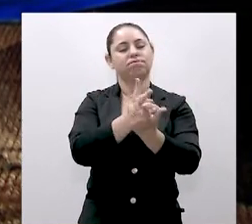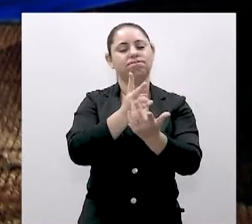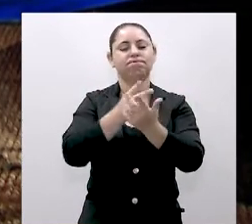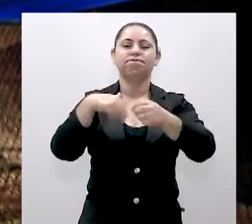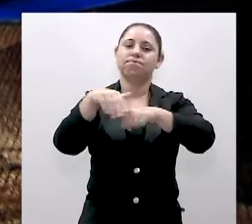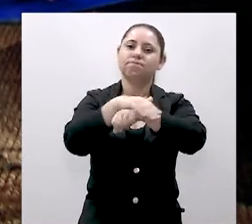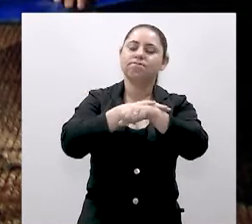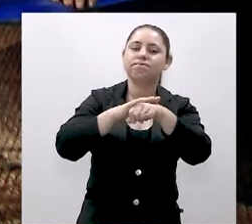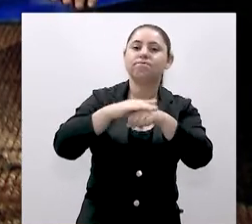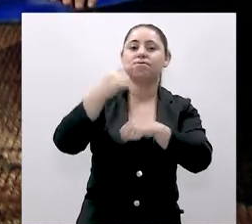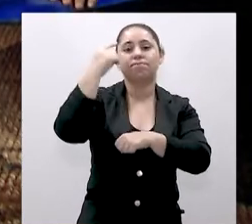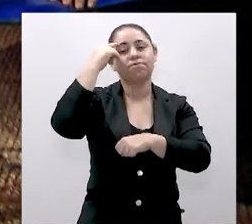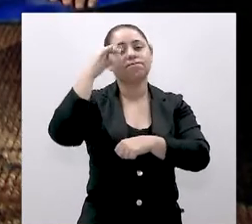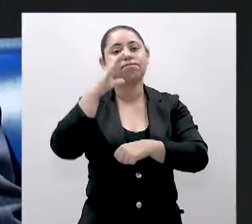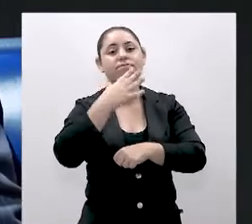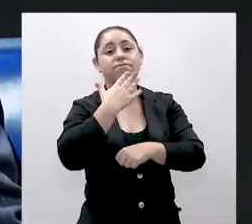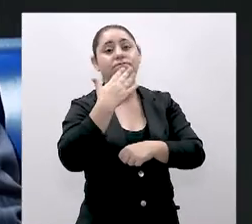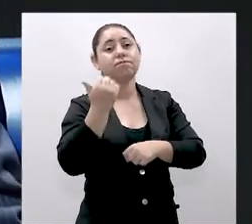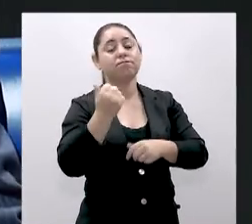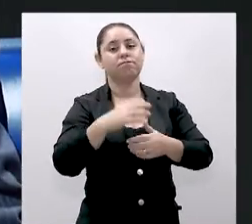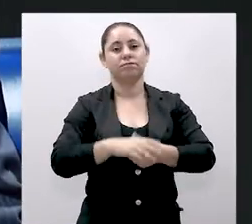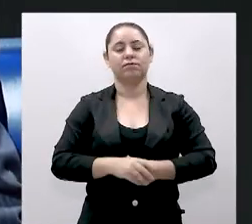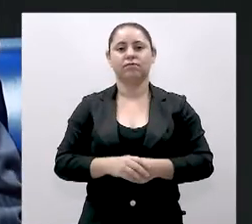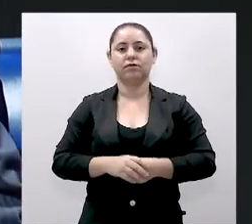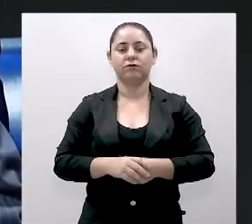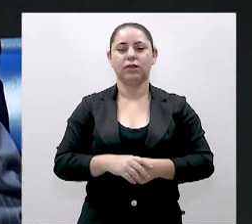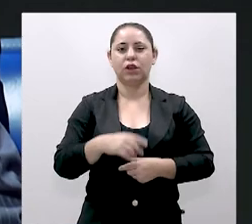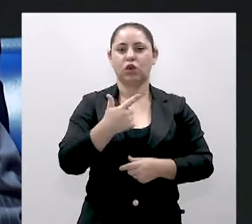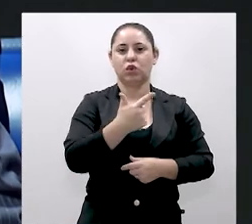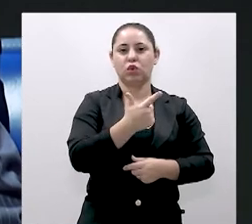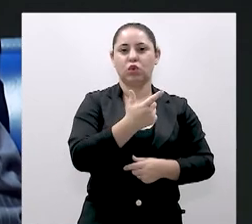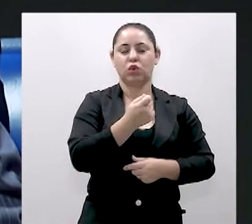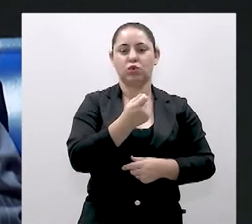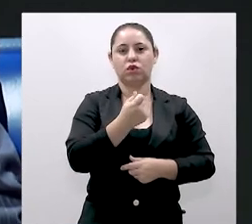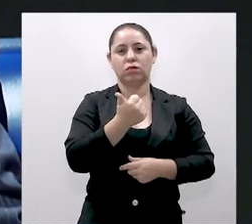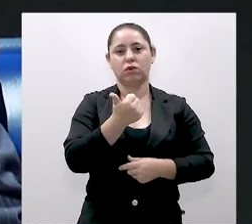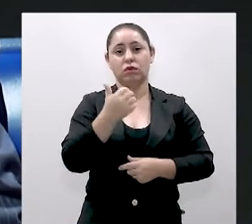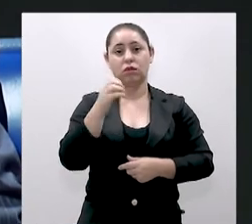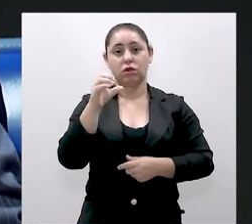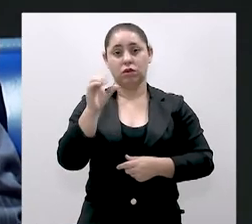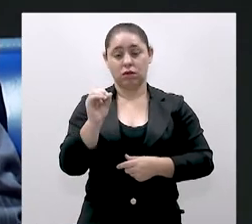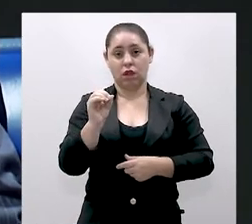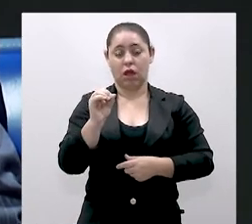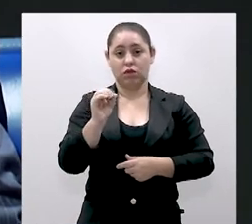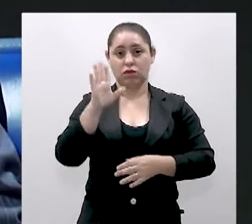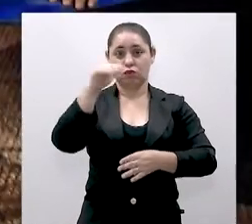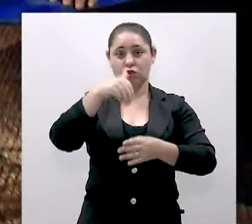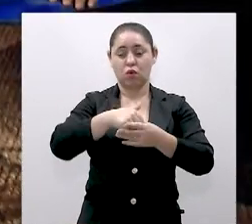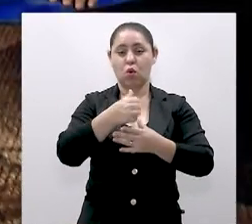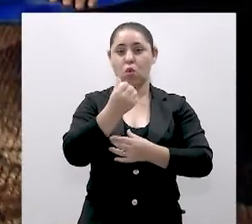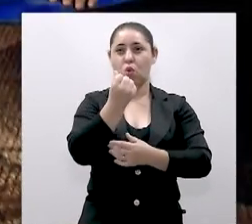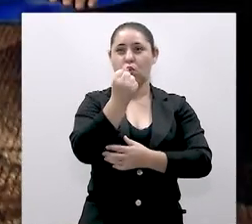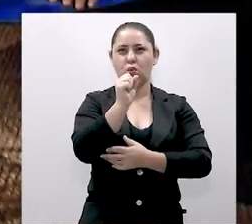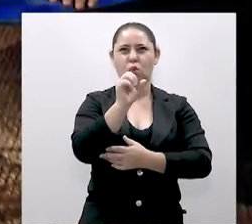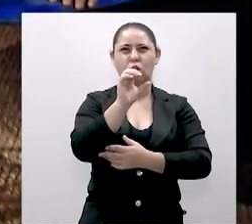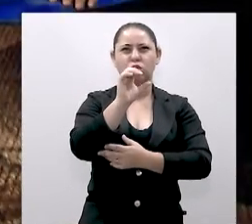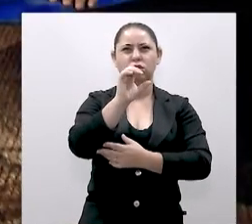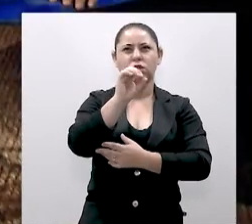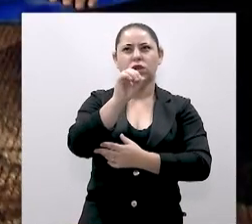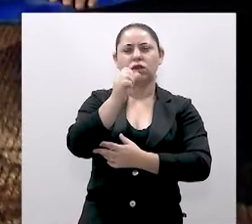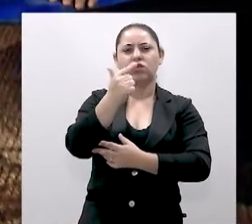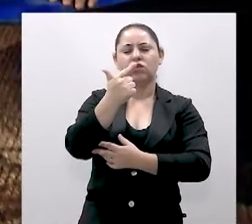de conversar e tentar achar o melhor criador o senhor se relógio 2010 ou a votação de mais de 800 mil votos